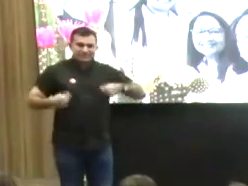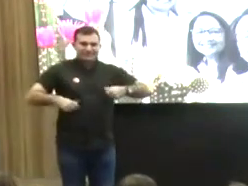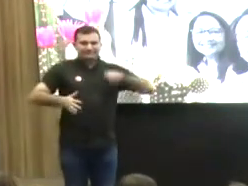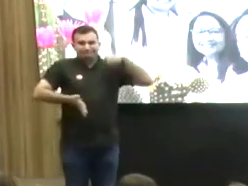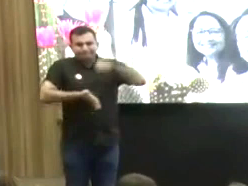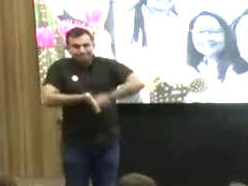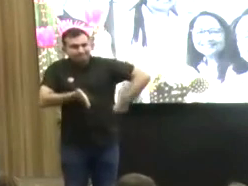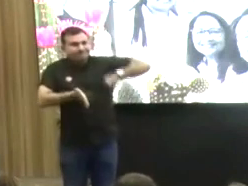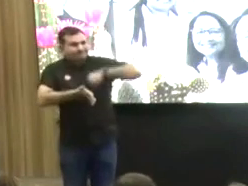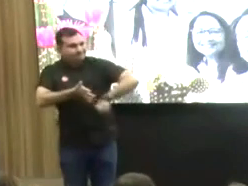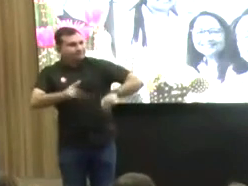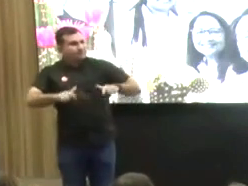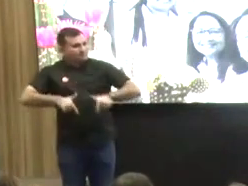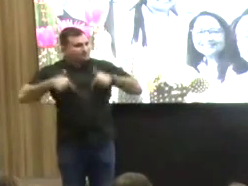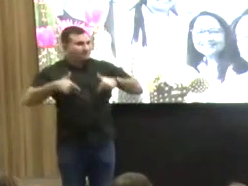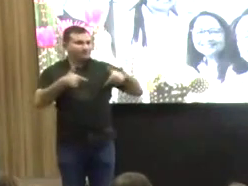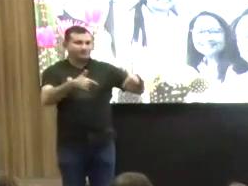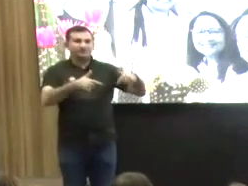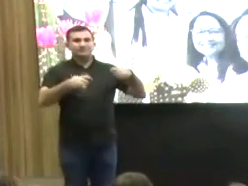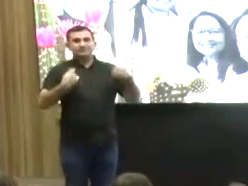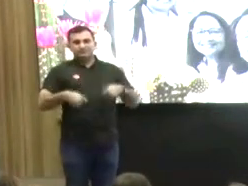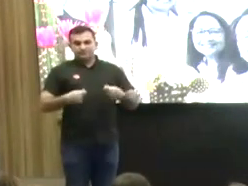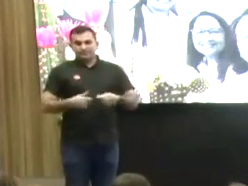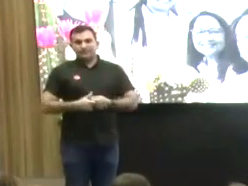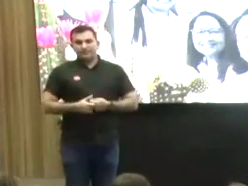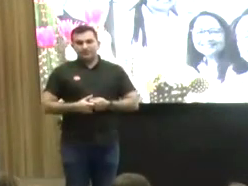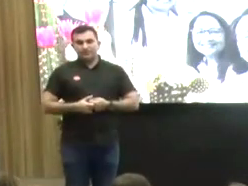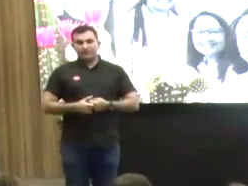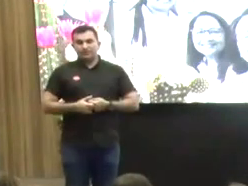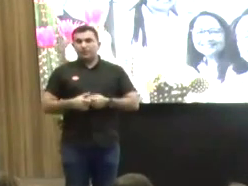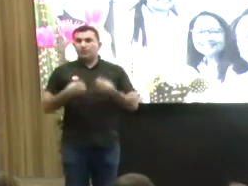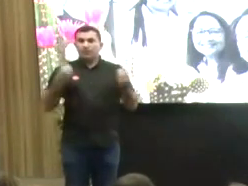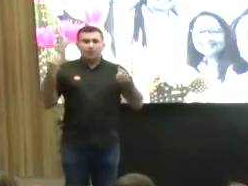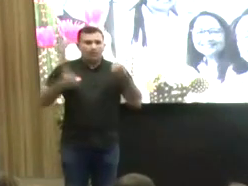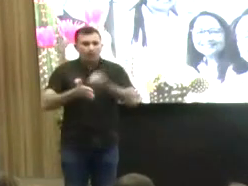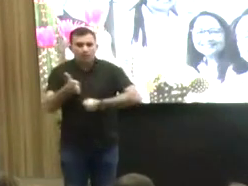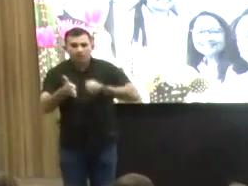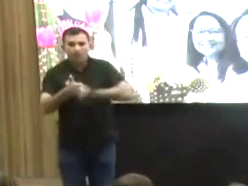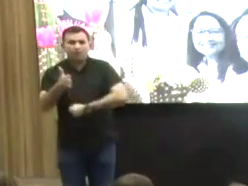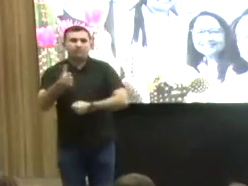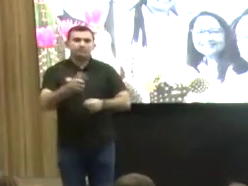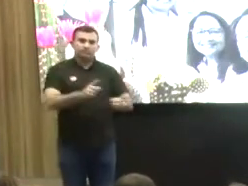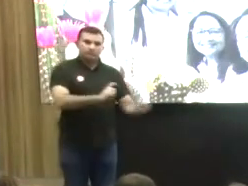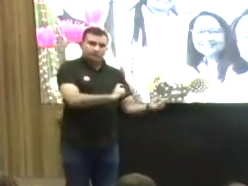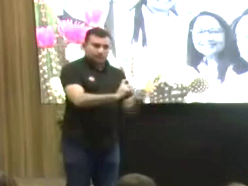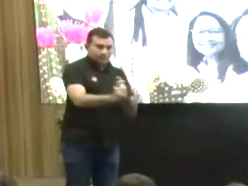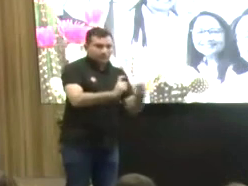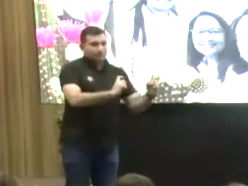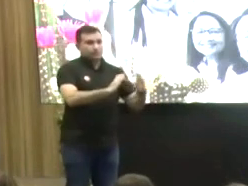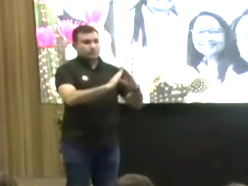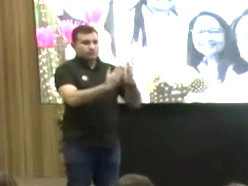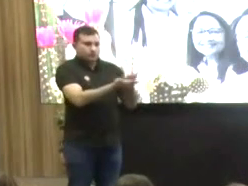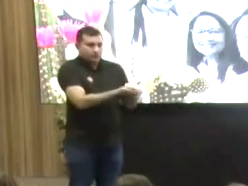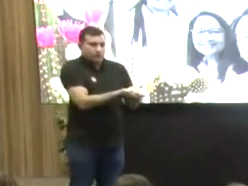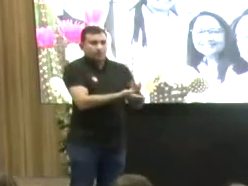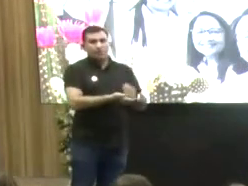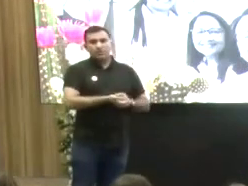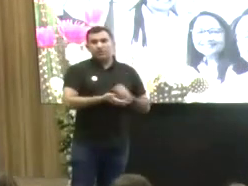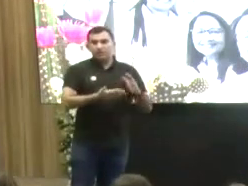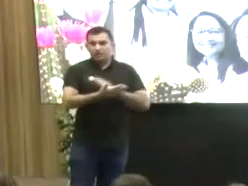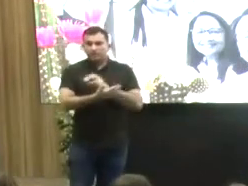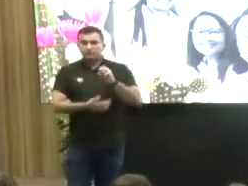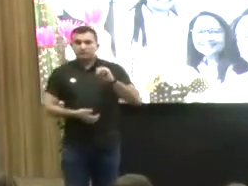né? E tem que resistir a partir dos coletivos das escolas, dos sindicatos, das